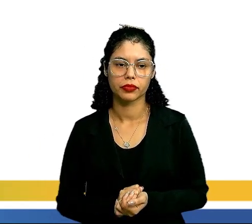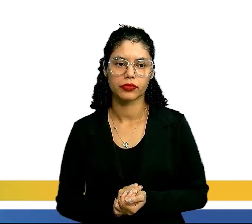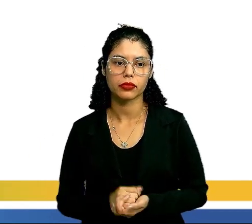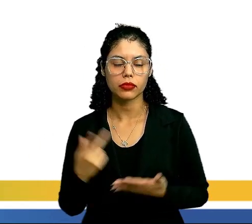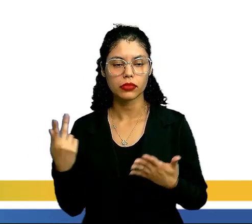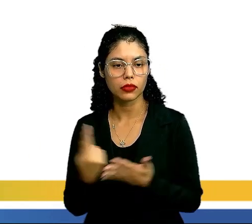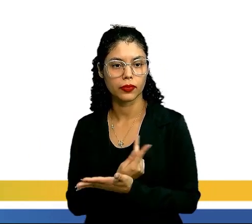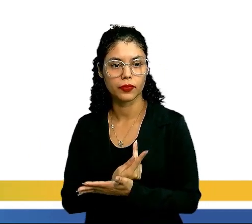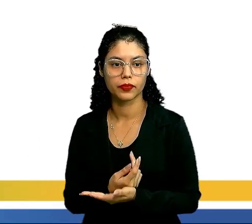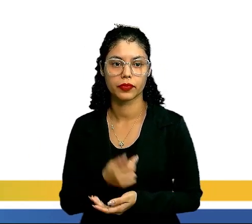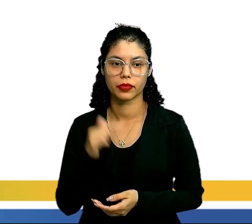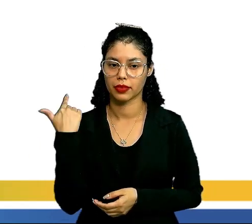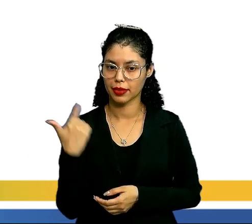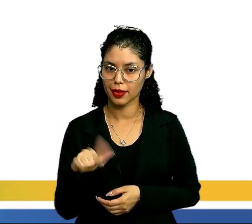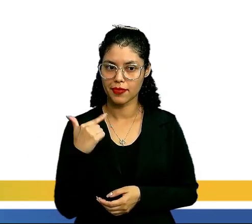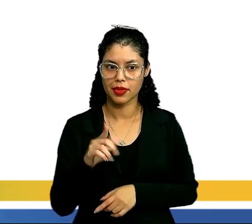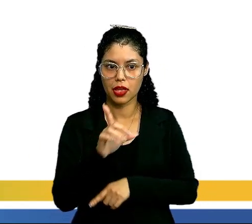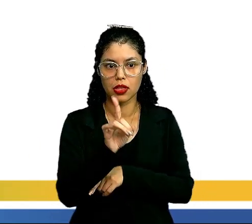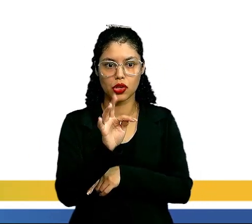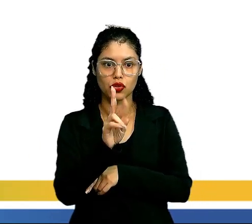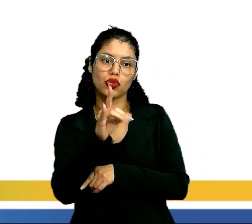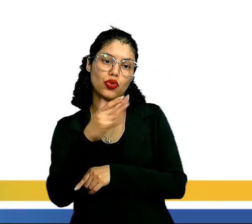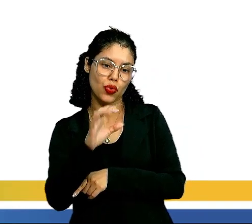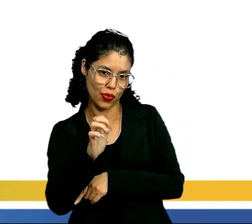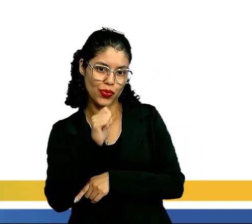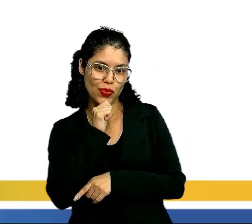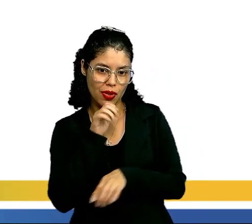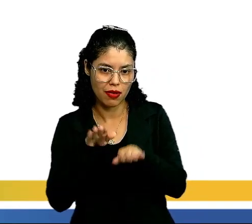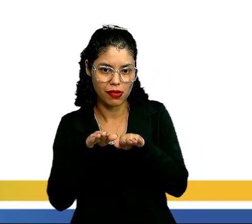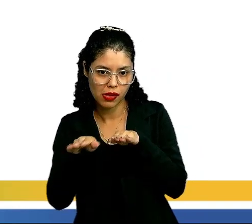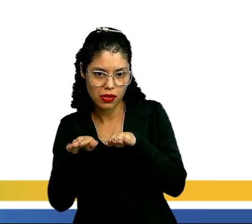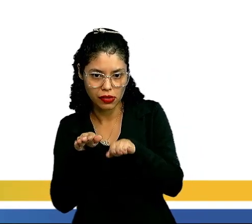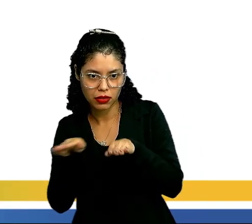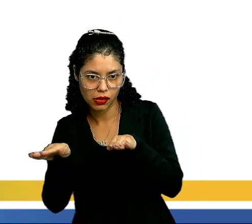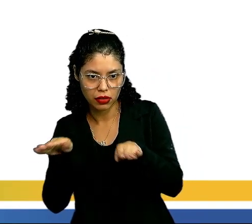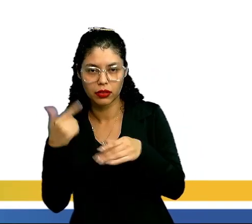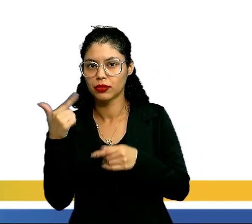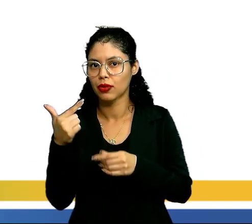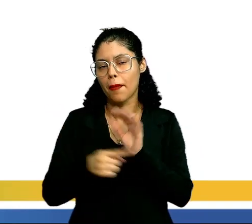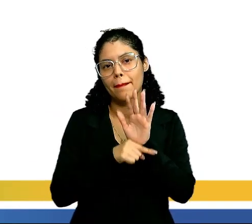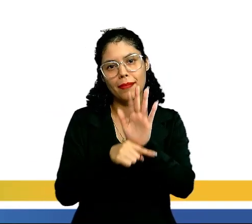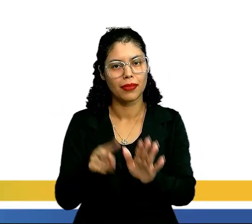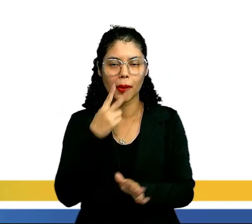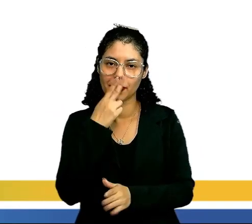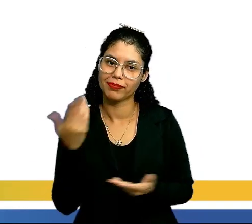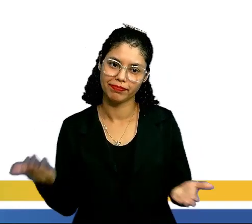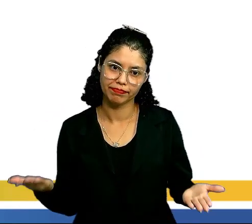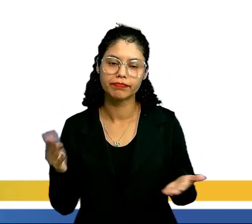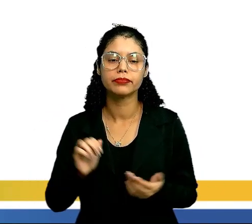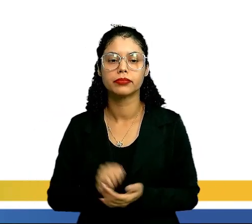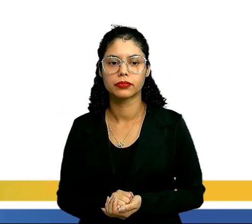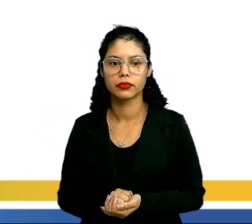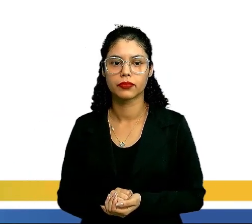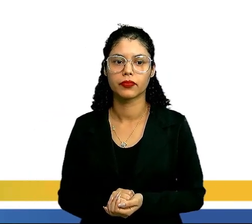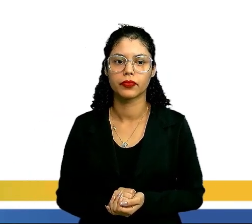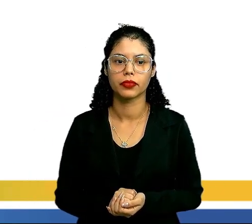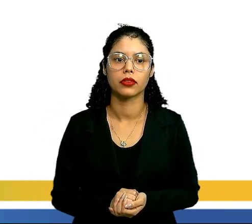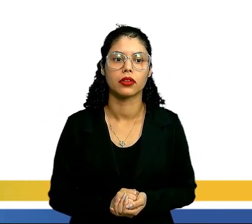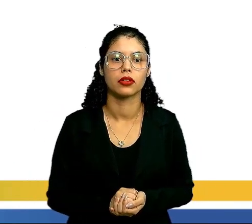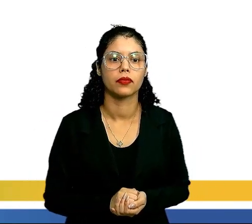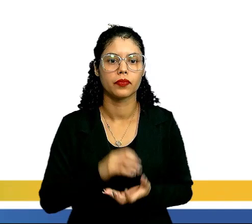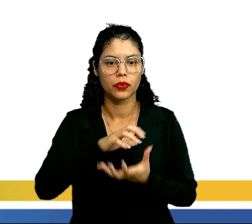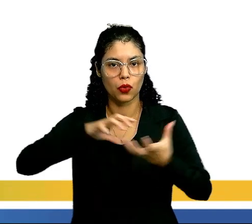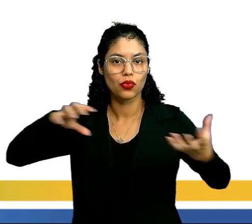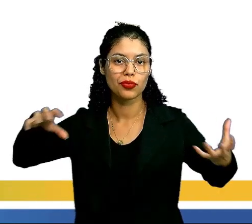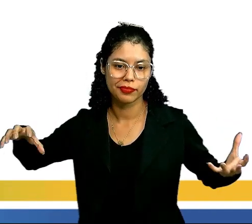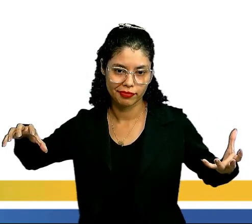Outro erro que a gente vê diz que essa projeção ela não tem distorções. Ela não distorce a forma